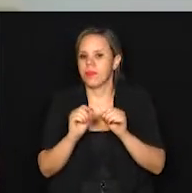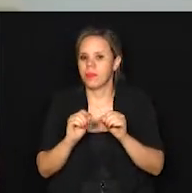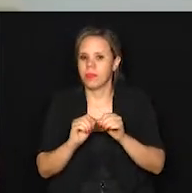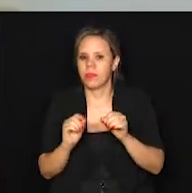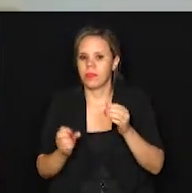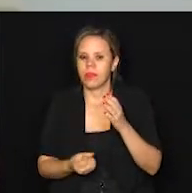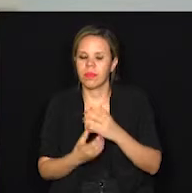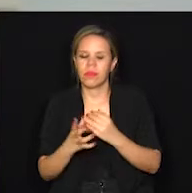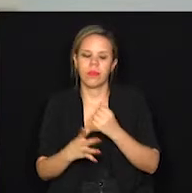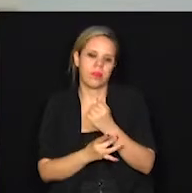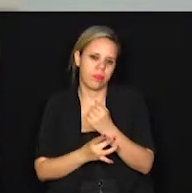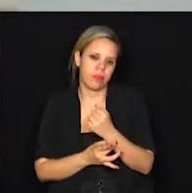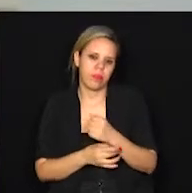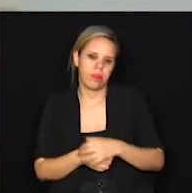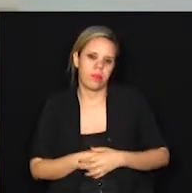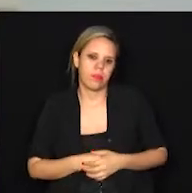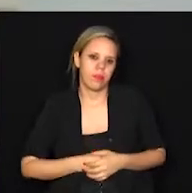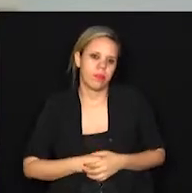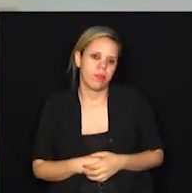de segurança sejam tomados.